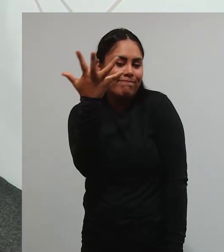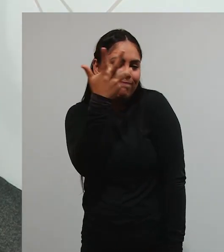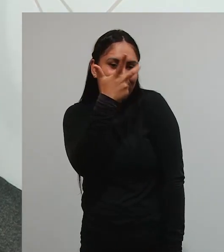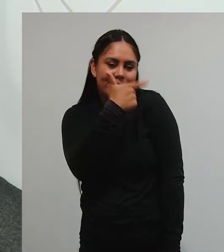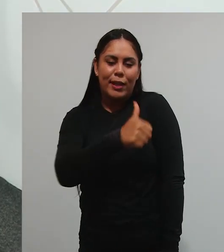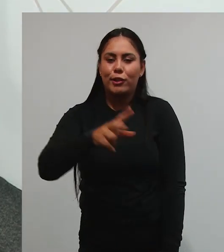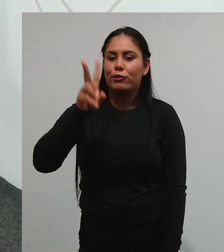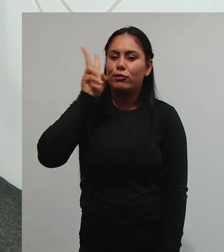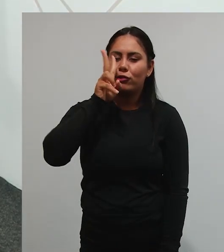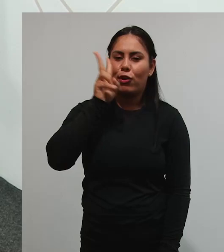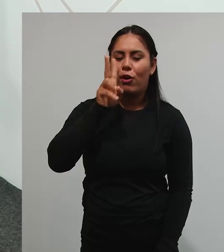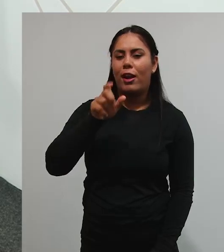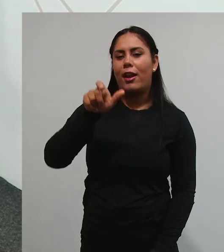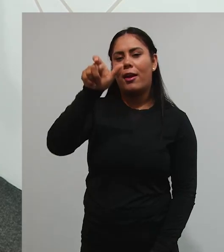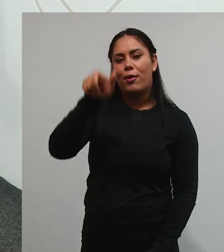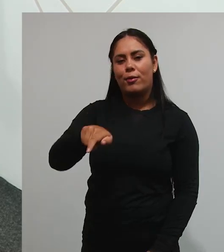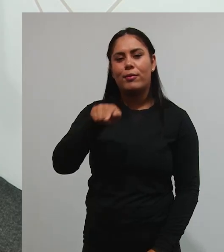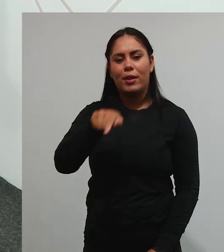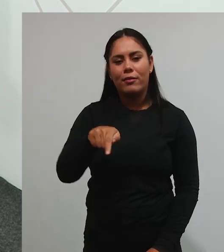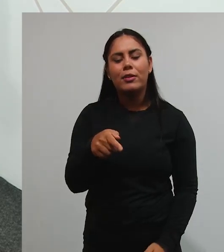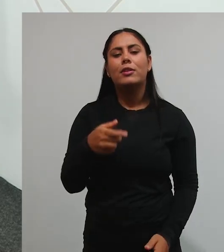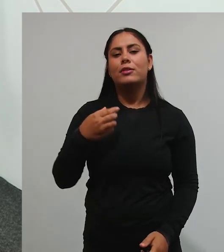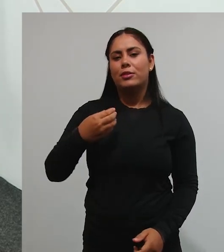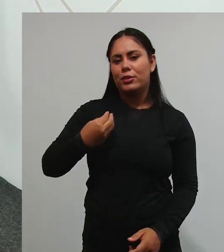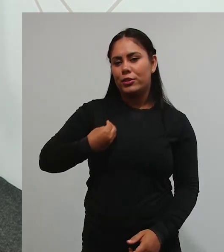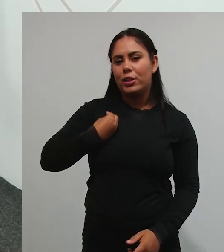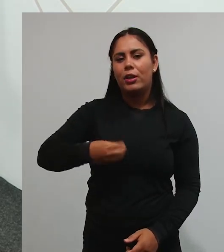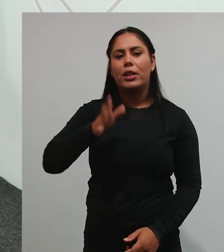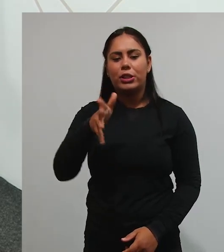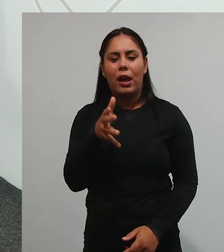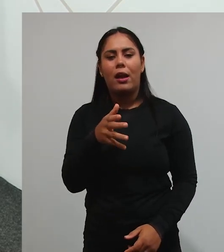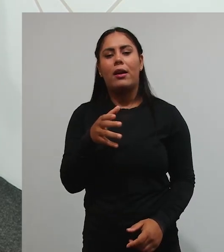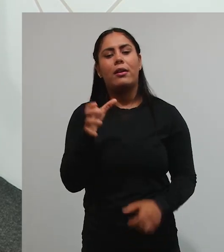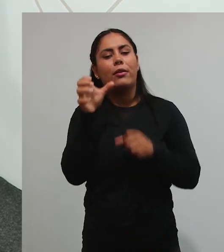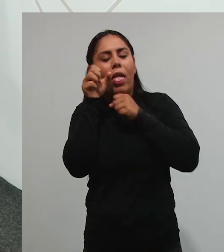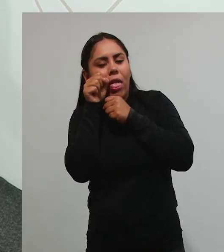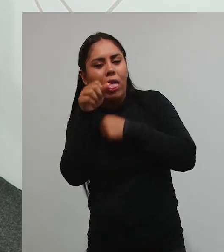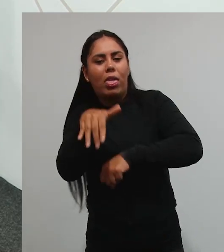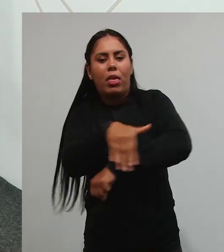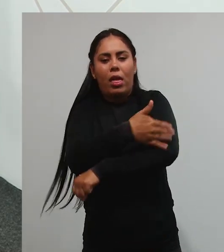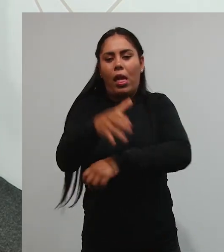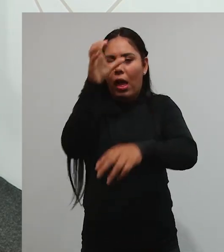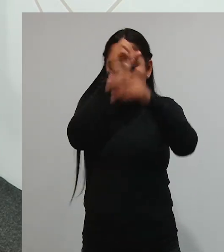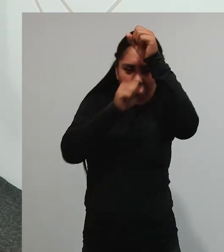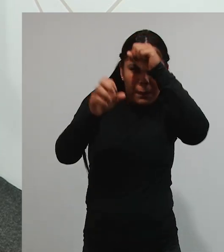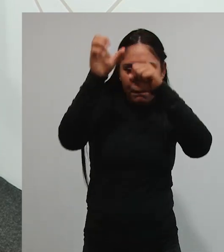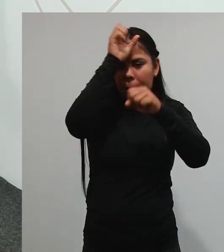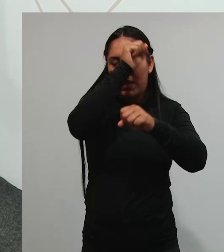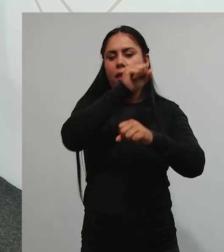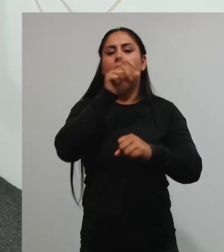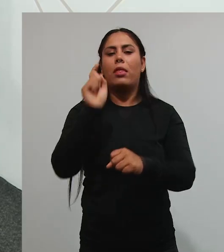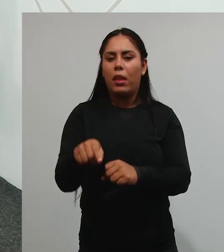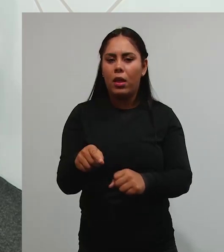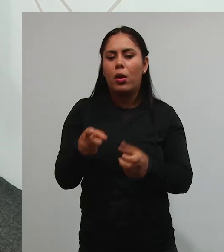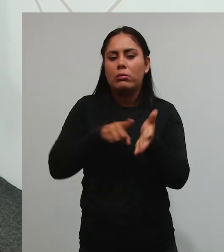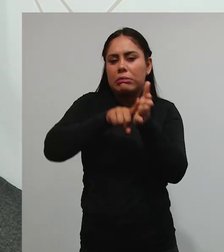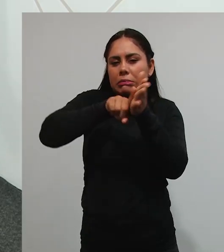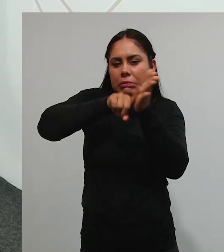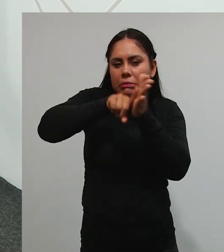ter uma história, né, de uma pessoa que esteve numa situação de rua, aprendeu com a situação de